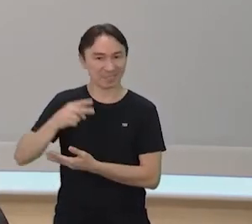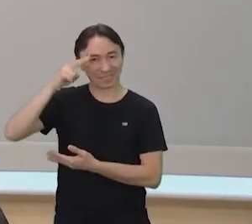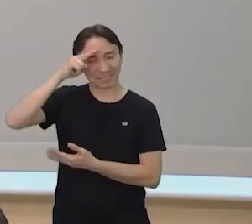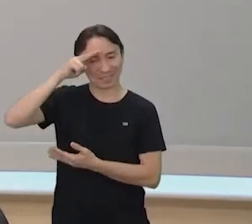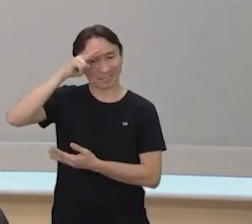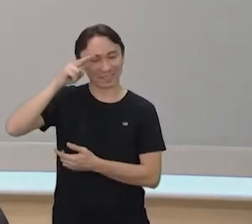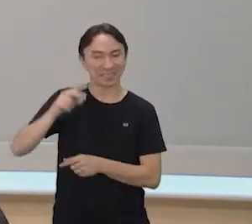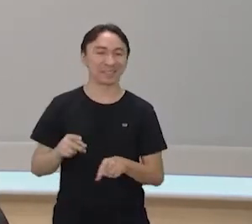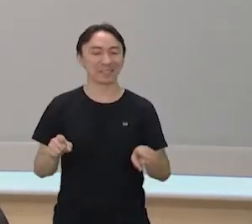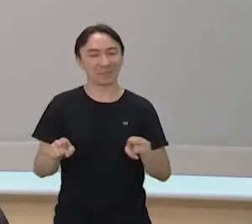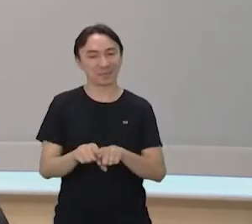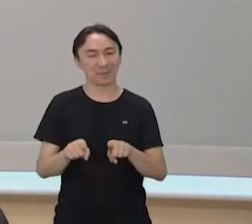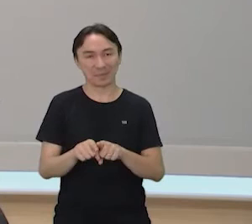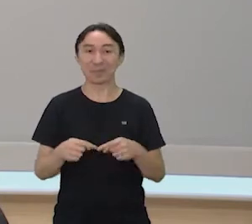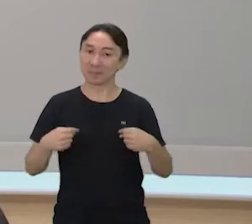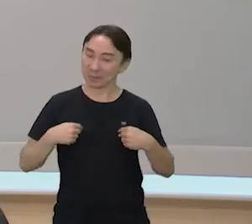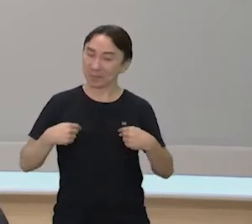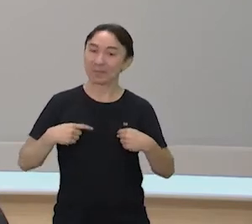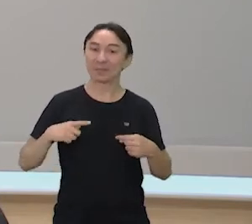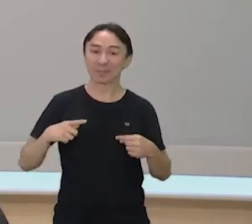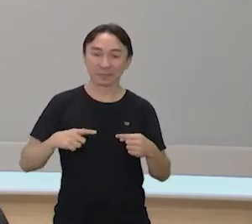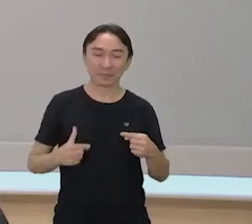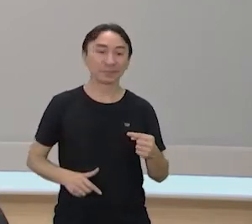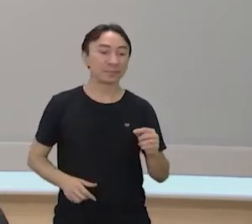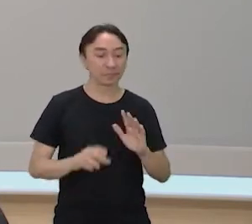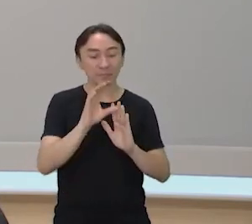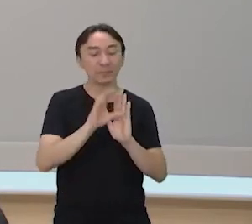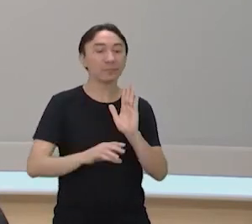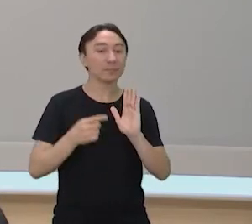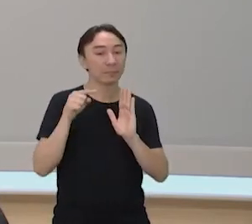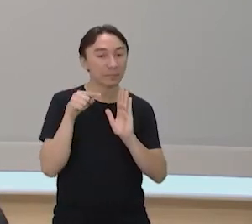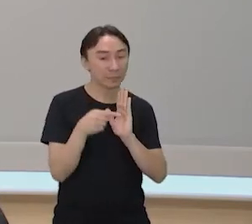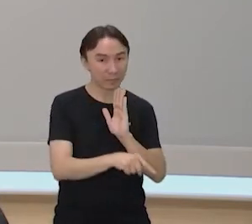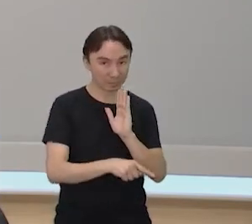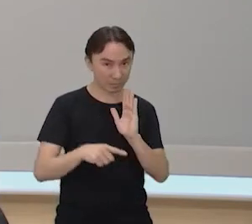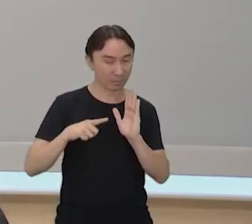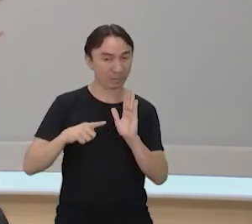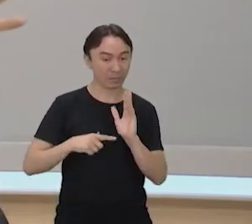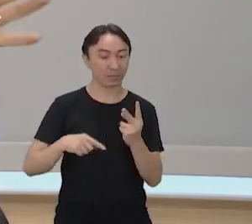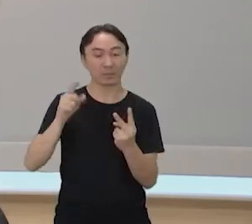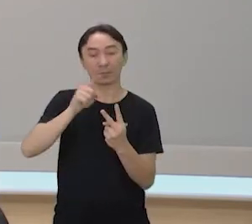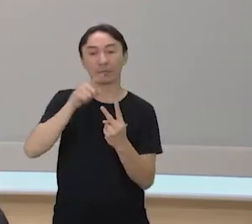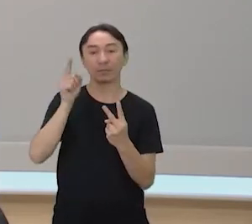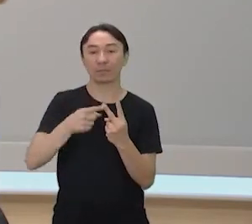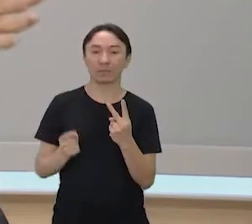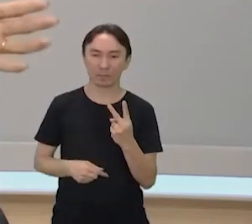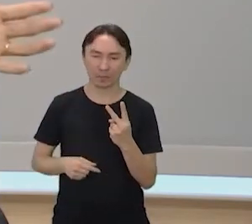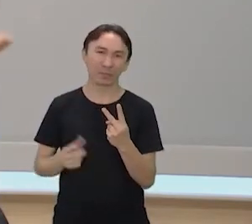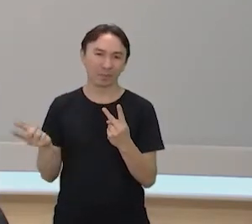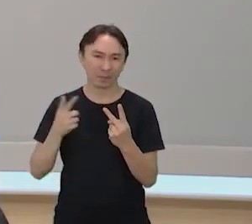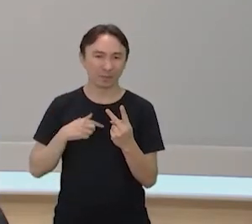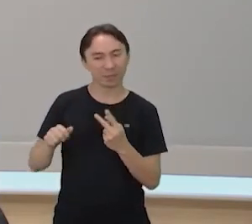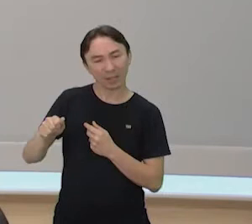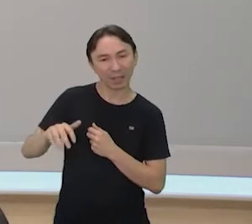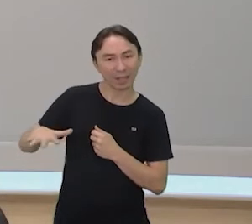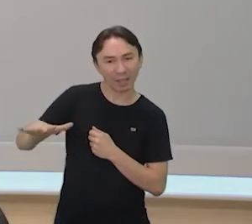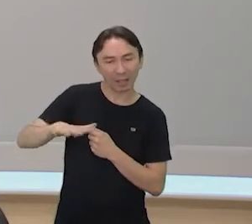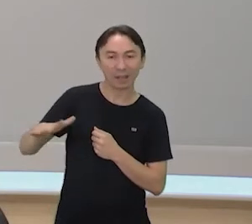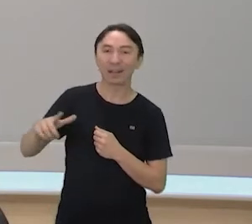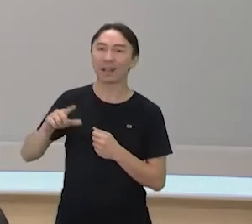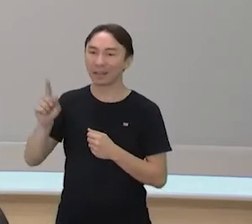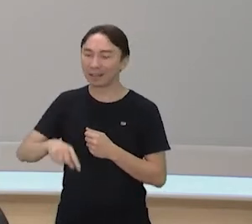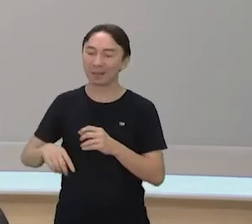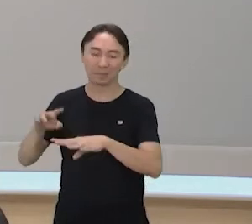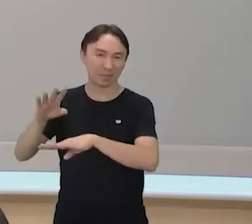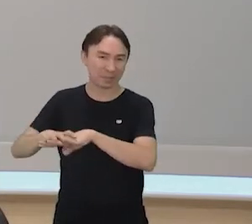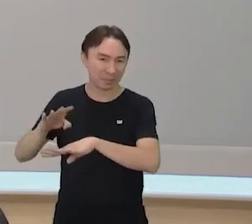propaganda aqui do meu aprofundamento? Faça. Eu estou trabalhando com vocês aí na segunda série com 2 aprofundamentos, minha área é mais das ciências da natureza e matemática, eu